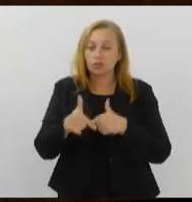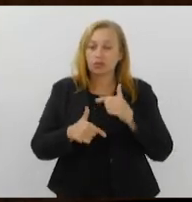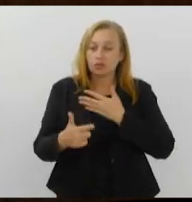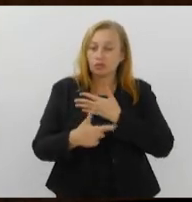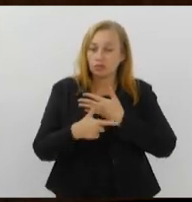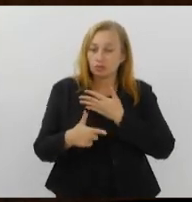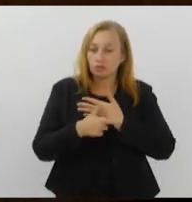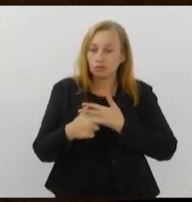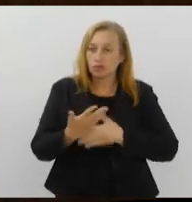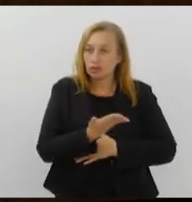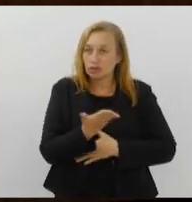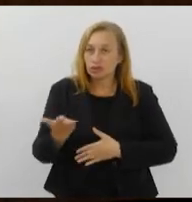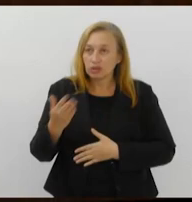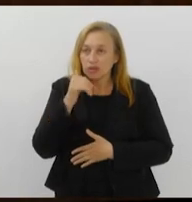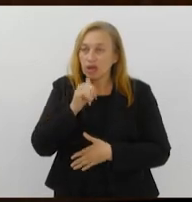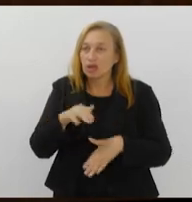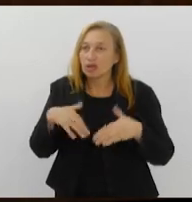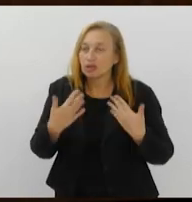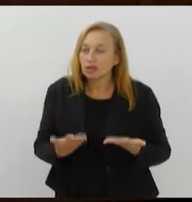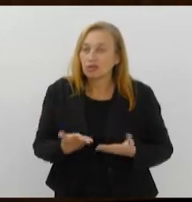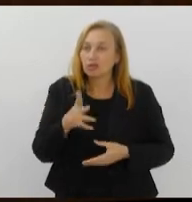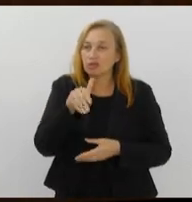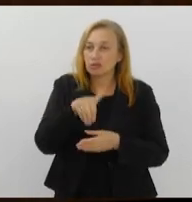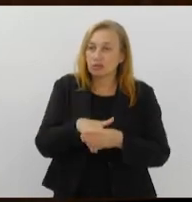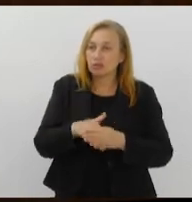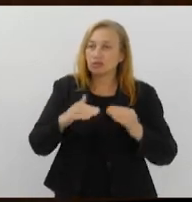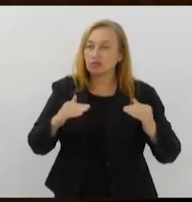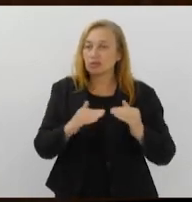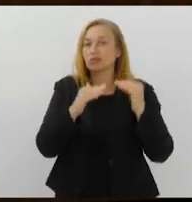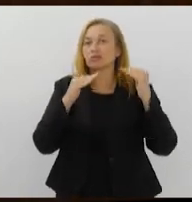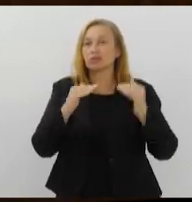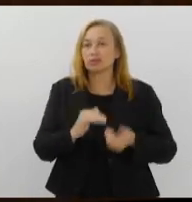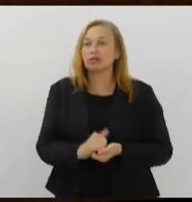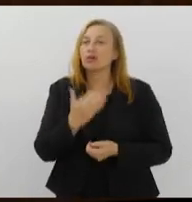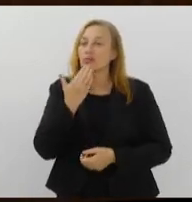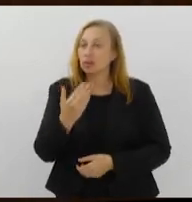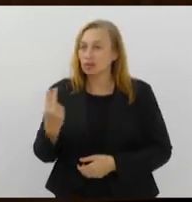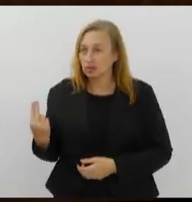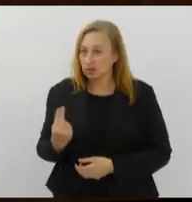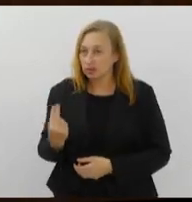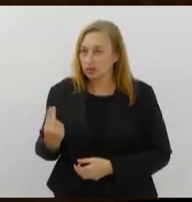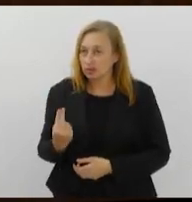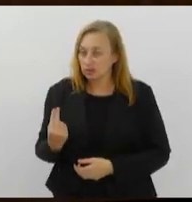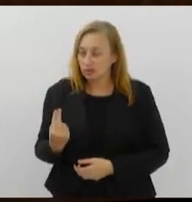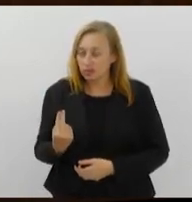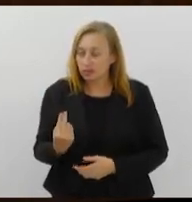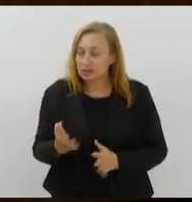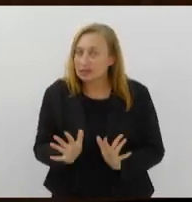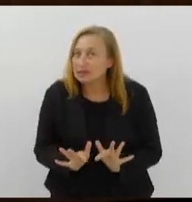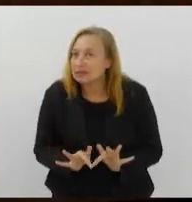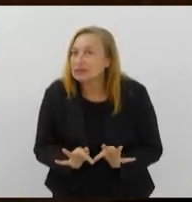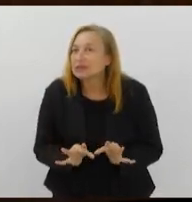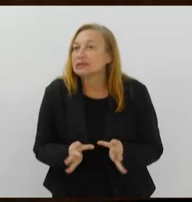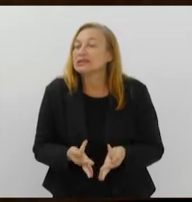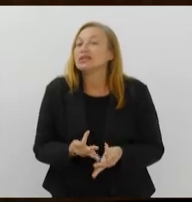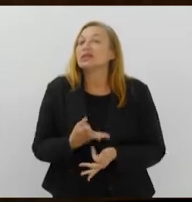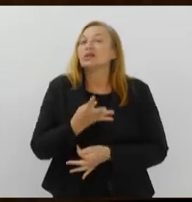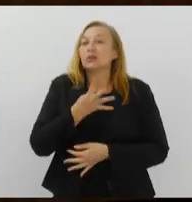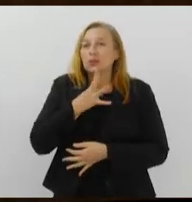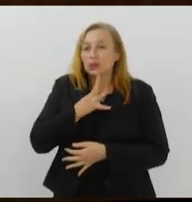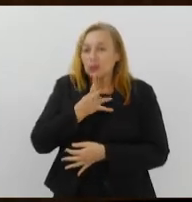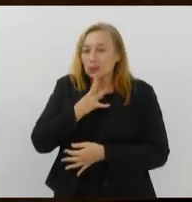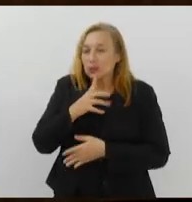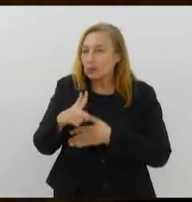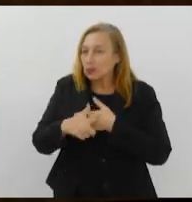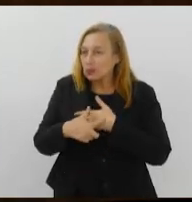papel dessas mulheres. Então, o nosso voto é favorável, pedindo humildemente aqui por reconhecer o